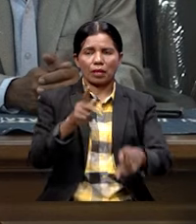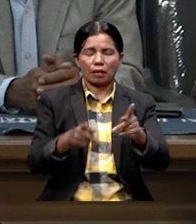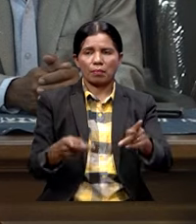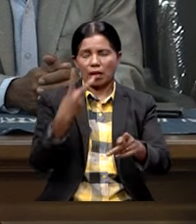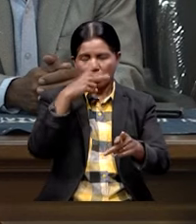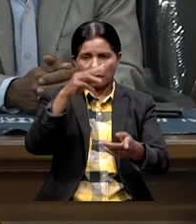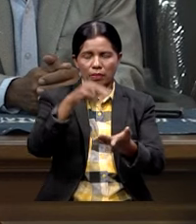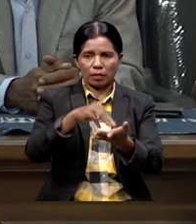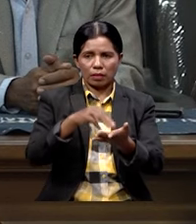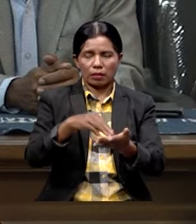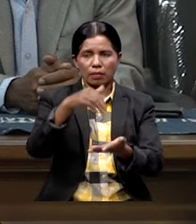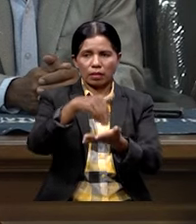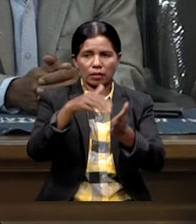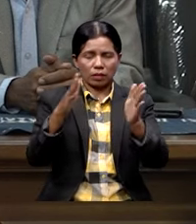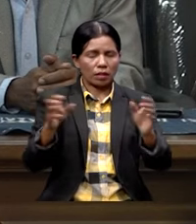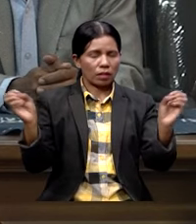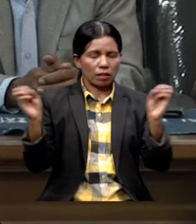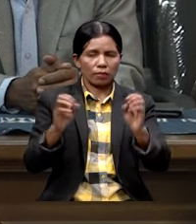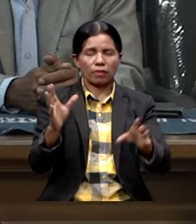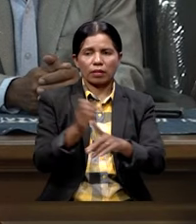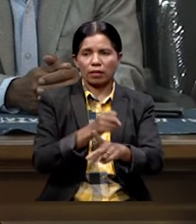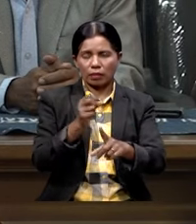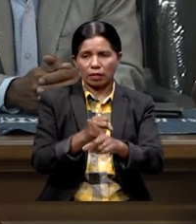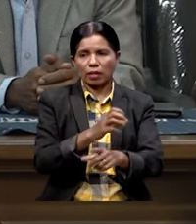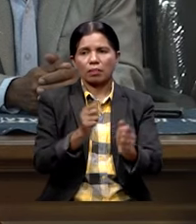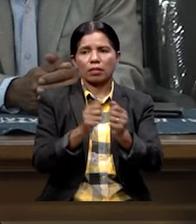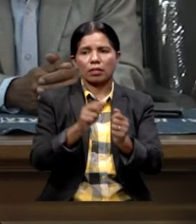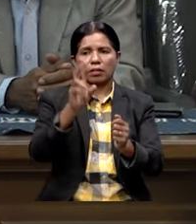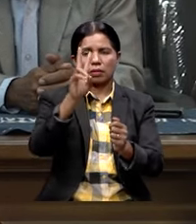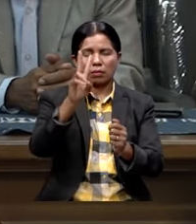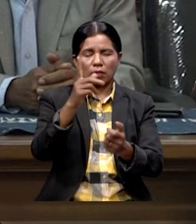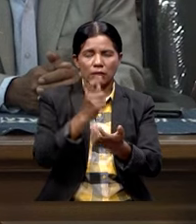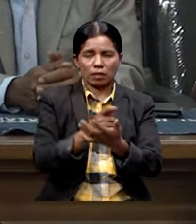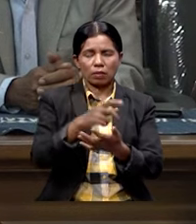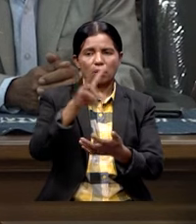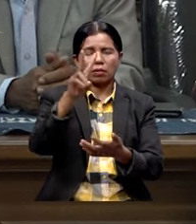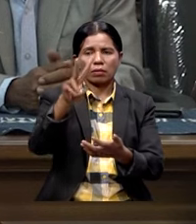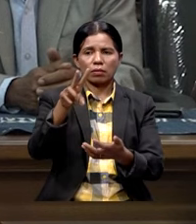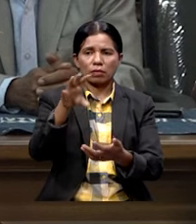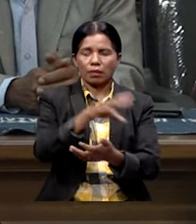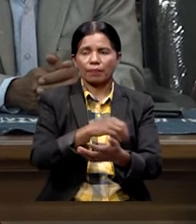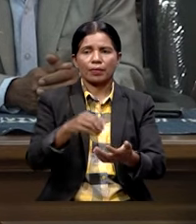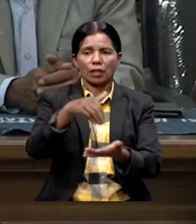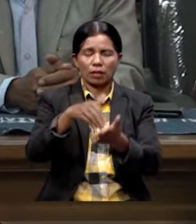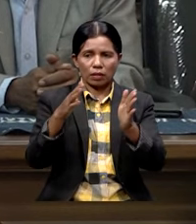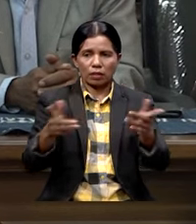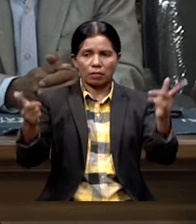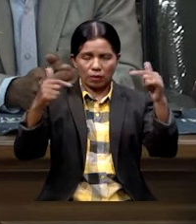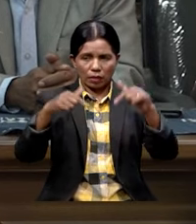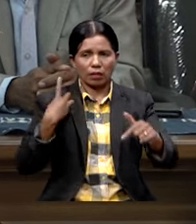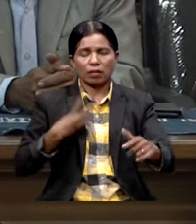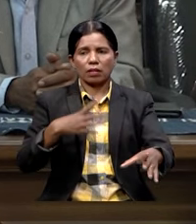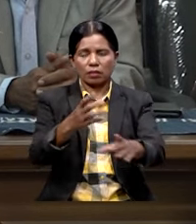matrícula ba alunos lativo contingente 2000 to 2012 então durante né aluno hirak né mai fali ita